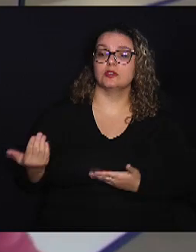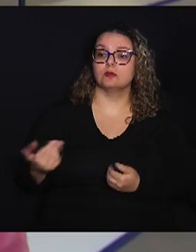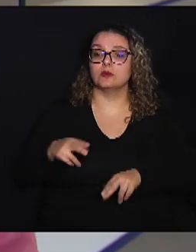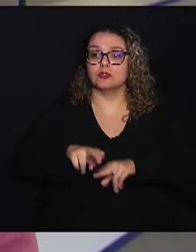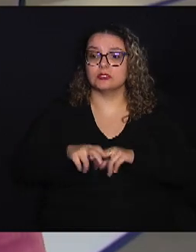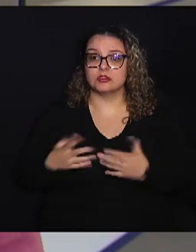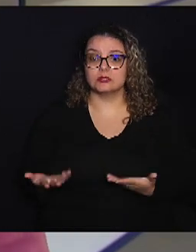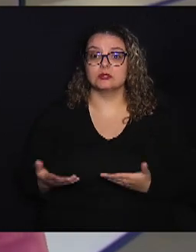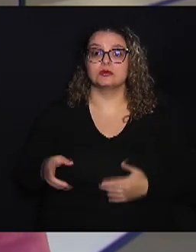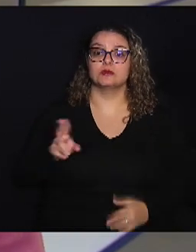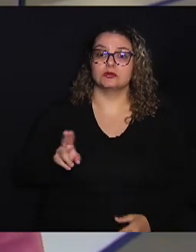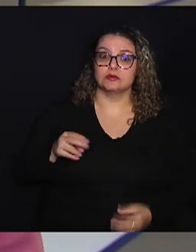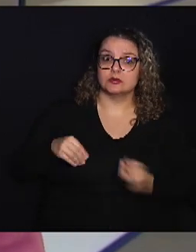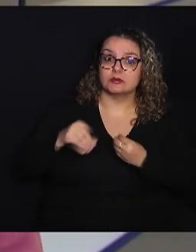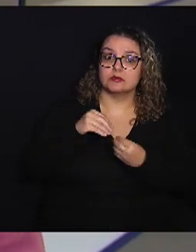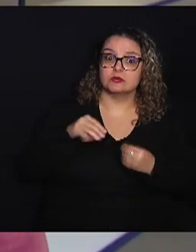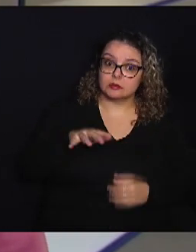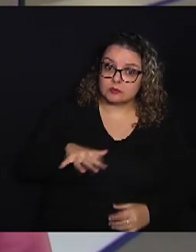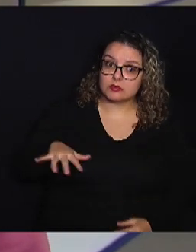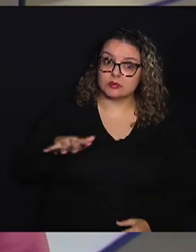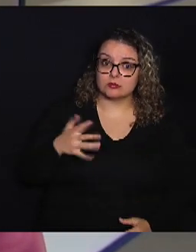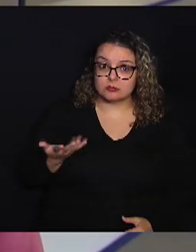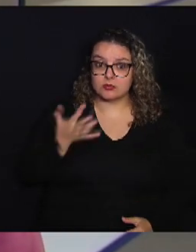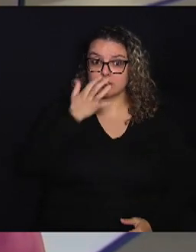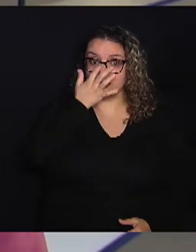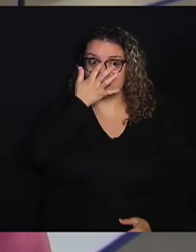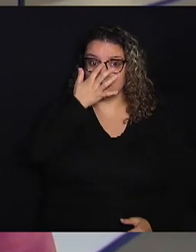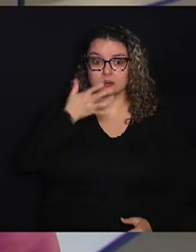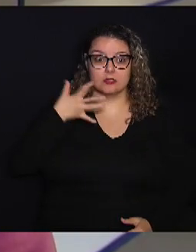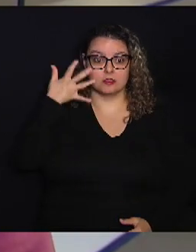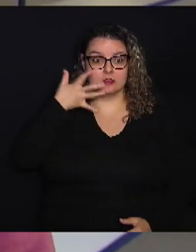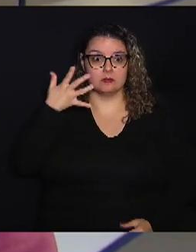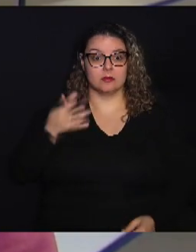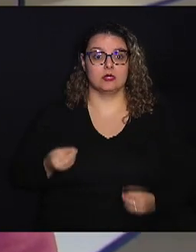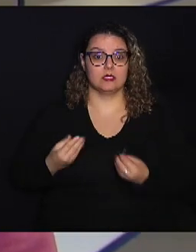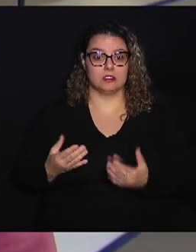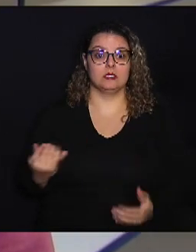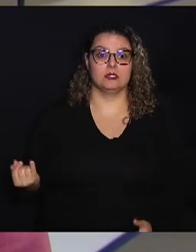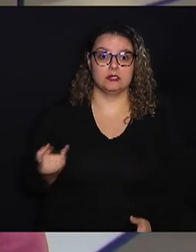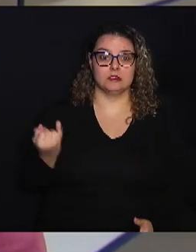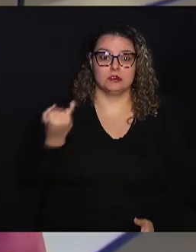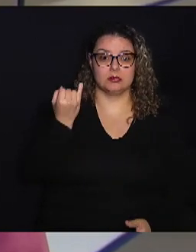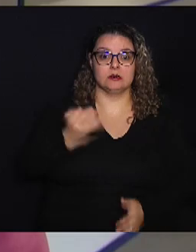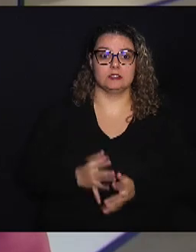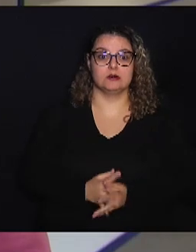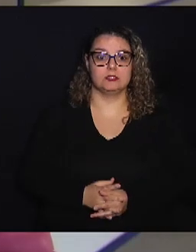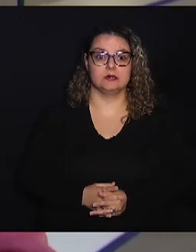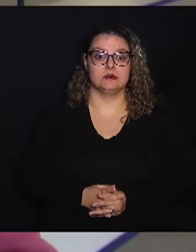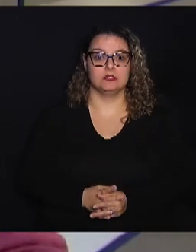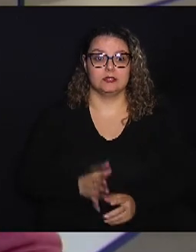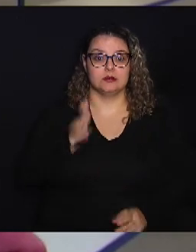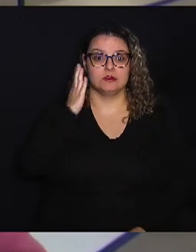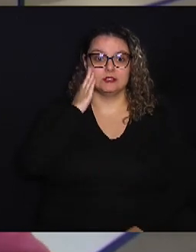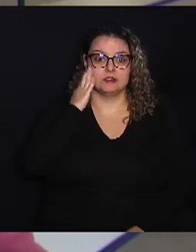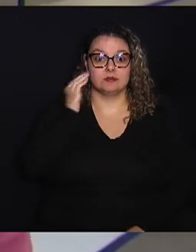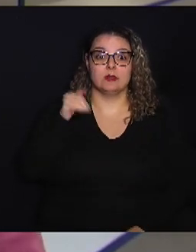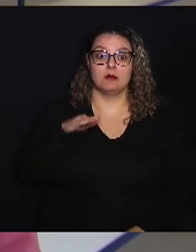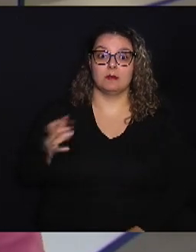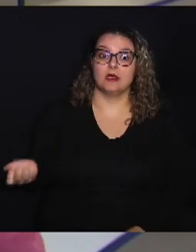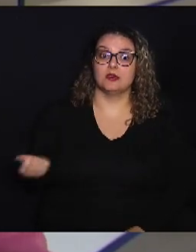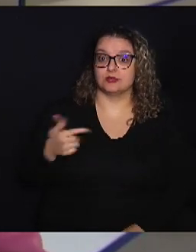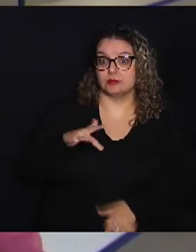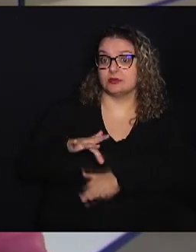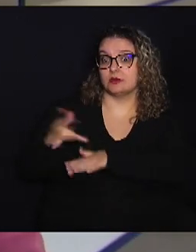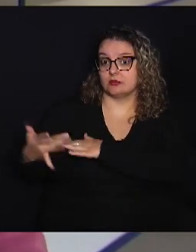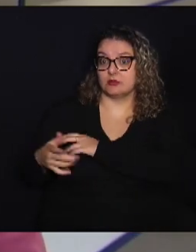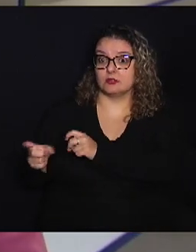se envolver com isso. No entanto, essa palestra ela traz a importância de saber que é muito mais do que a mídia vende,